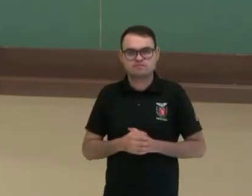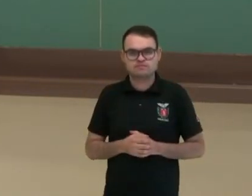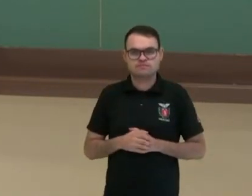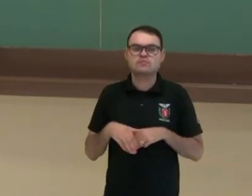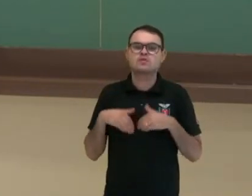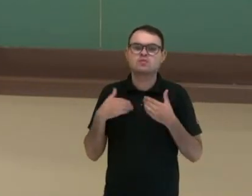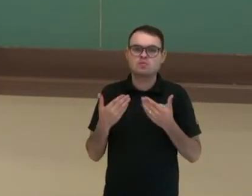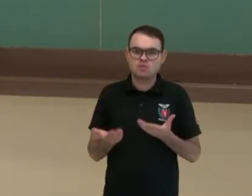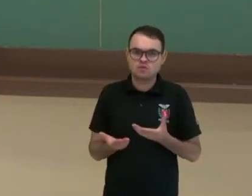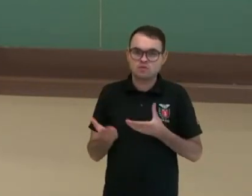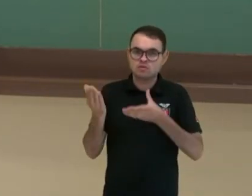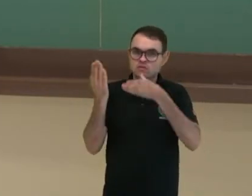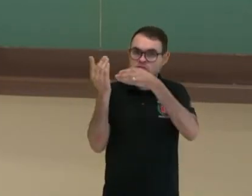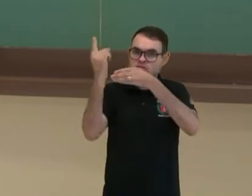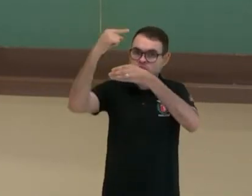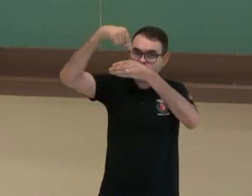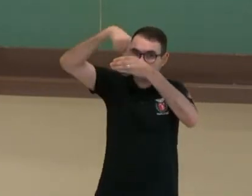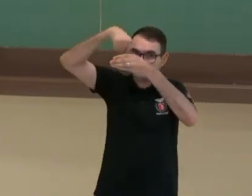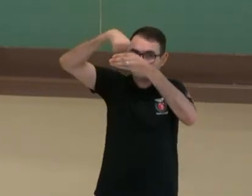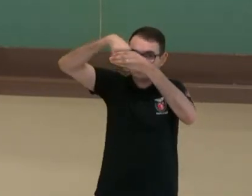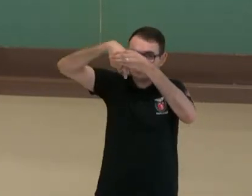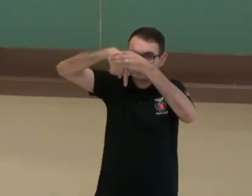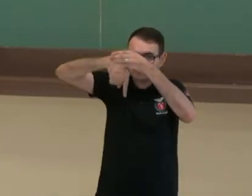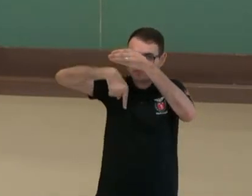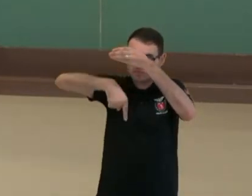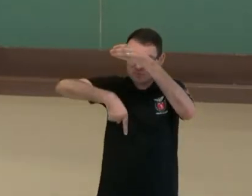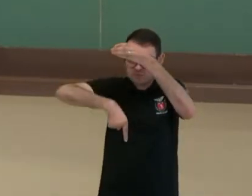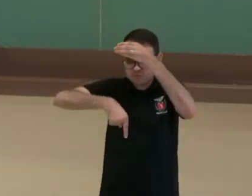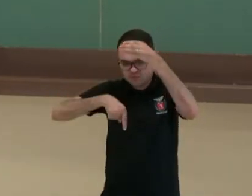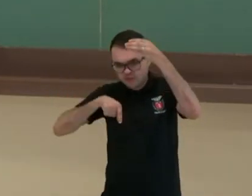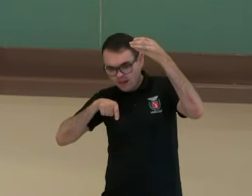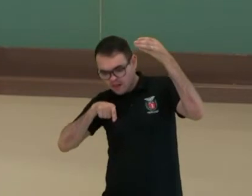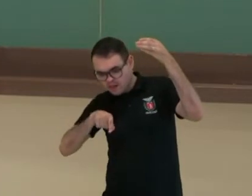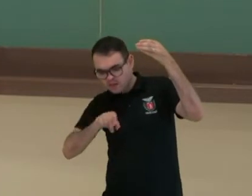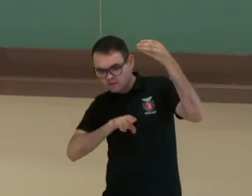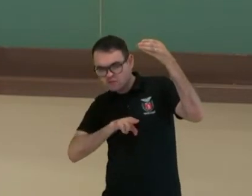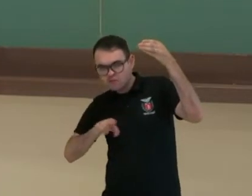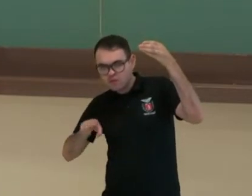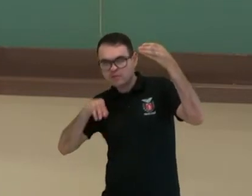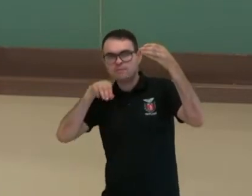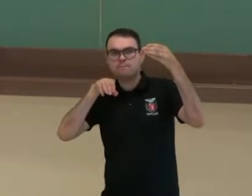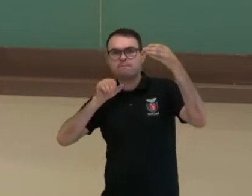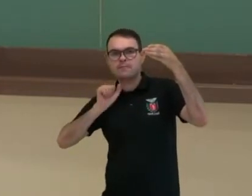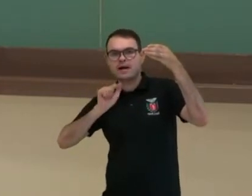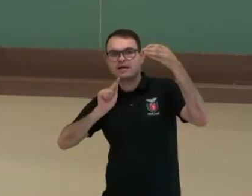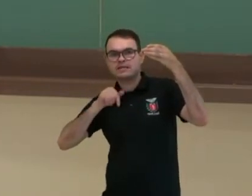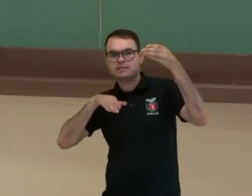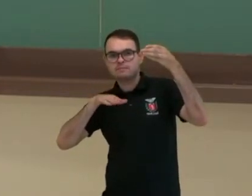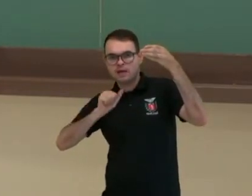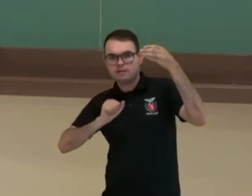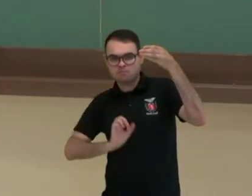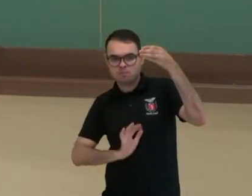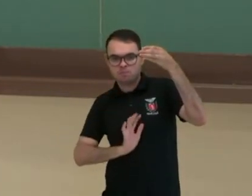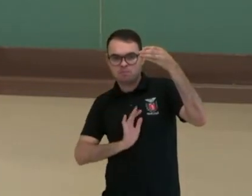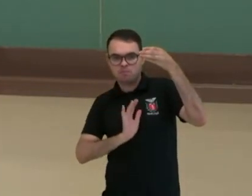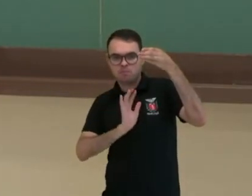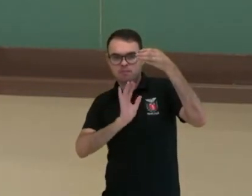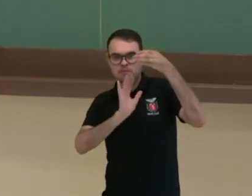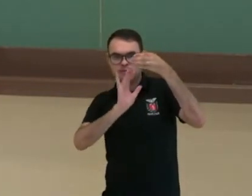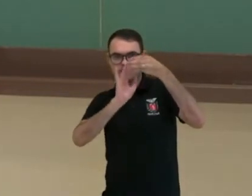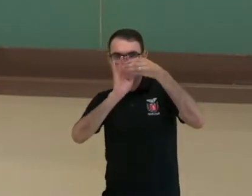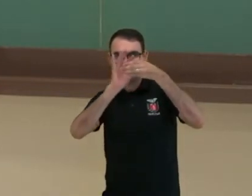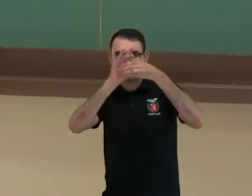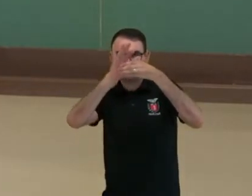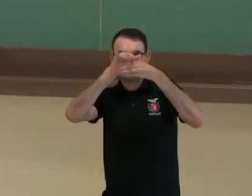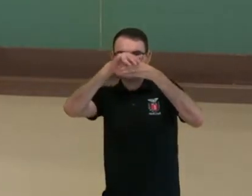esse material está no interior do planeta, nós chamamos de magma. Quando ele está na superfície, aqui, ó,